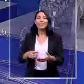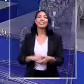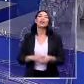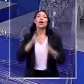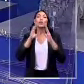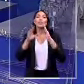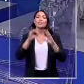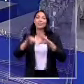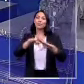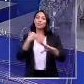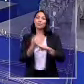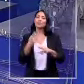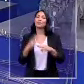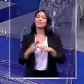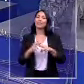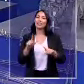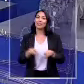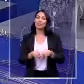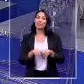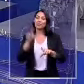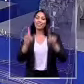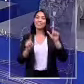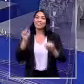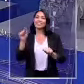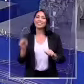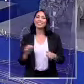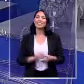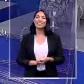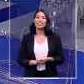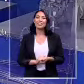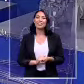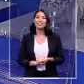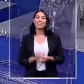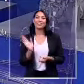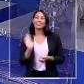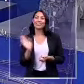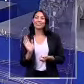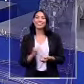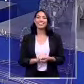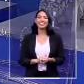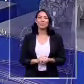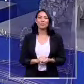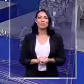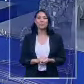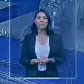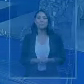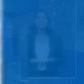Facebook e YouTube da Caixa e também da Rede TV. Eu fico por aqui, uma ótima noite!